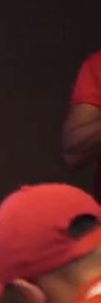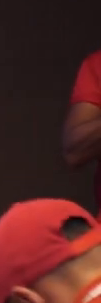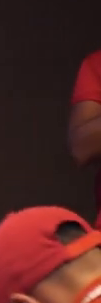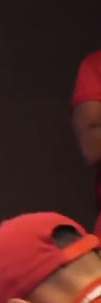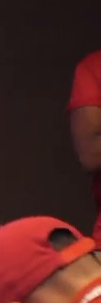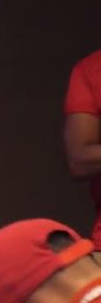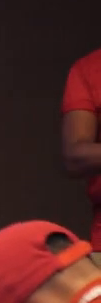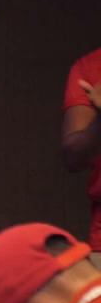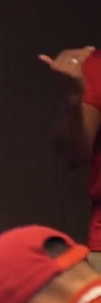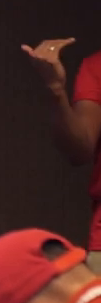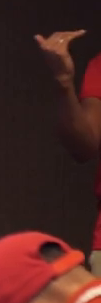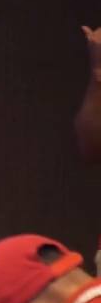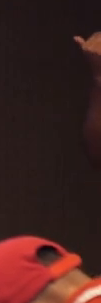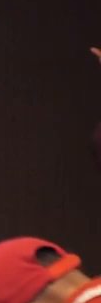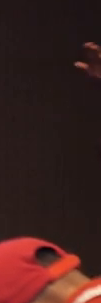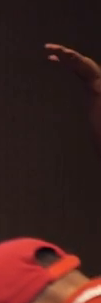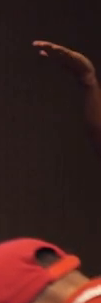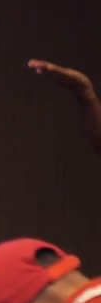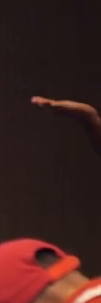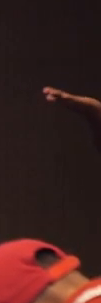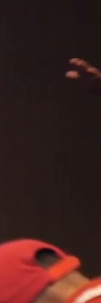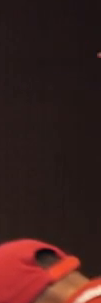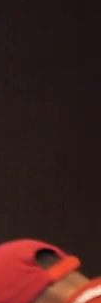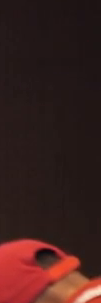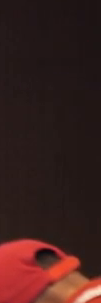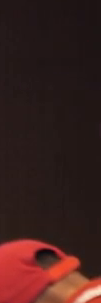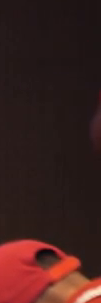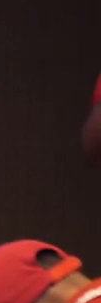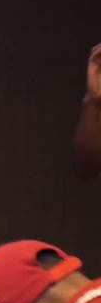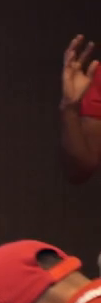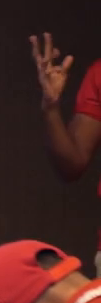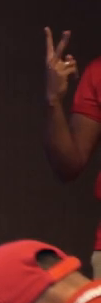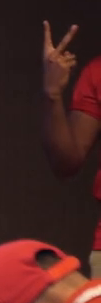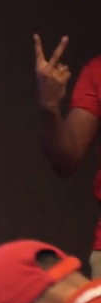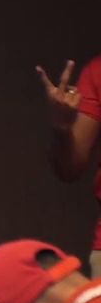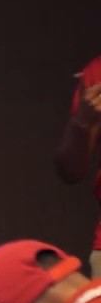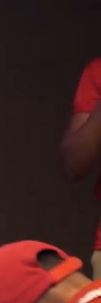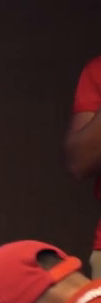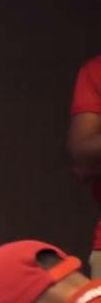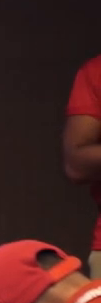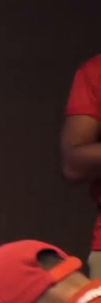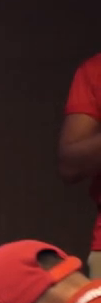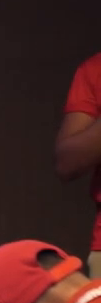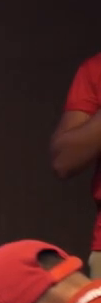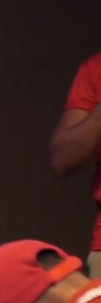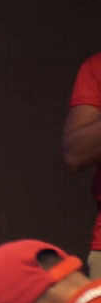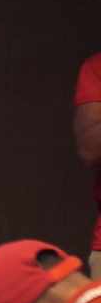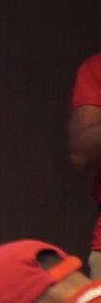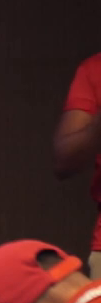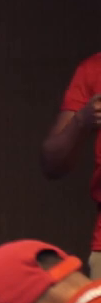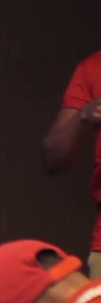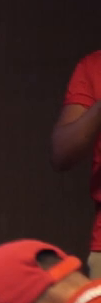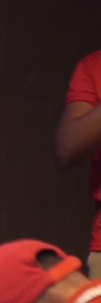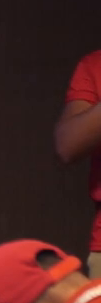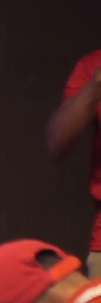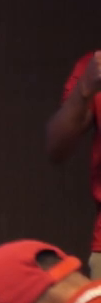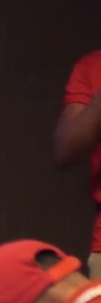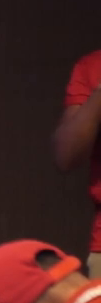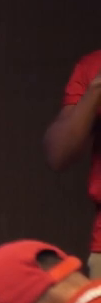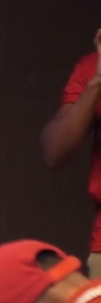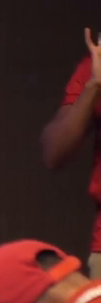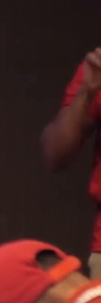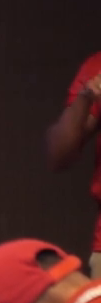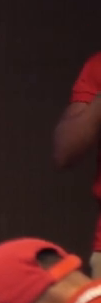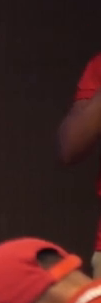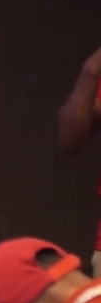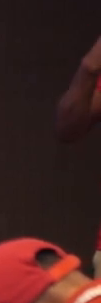começar concordando com o Rosário, com o Humberto. Nós temos questões que são específicas dos municípios. Isso que não adianta